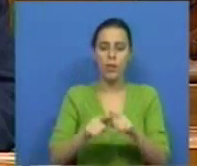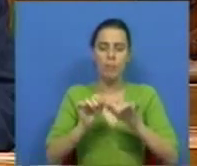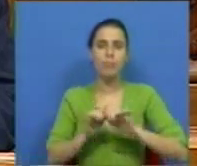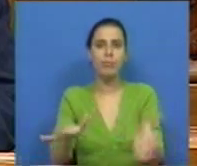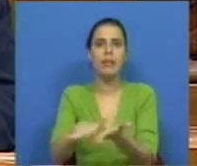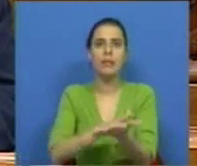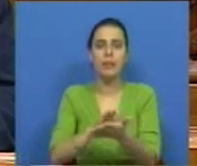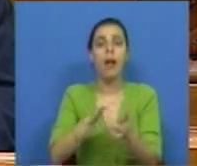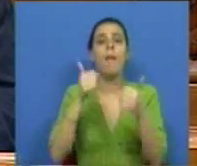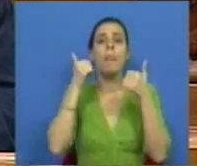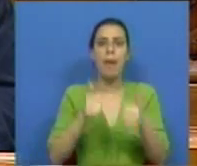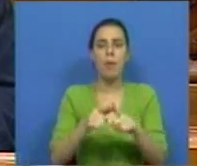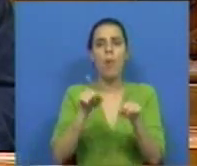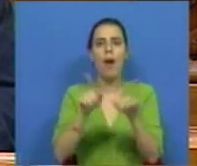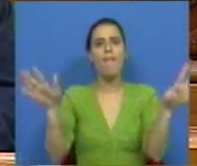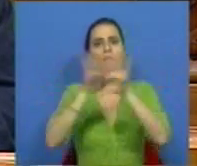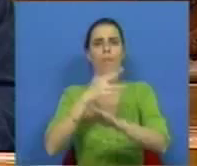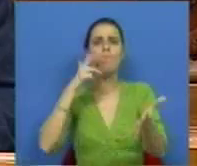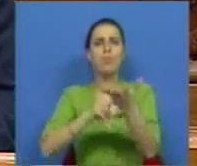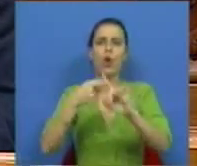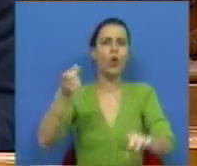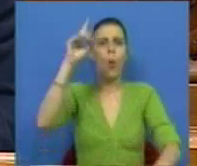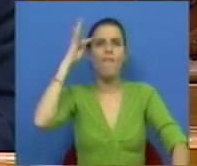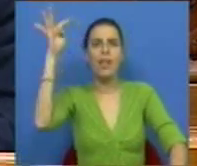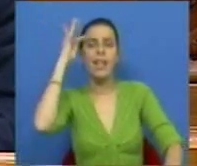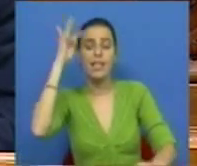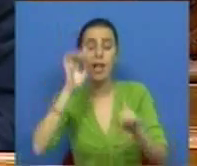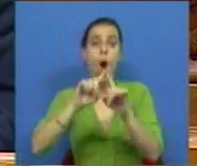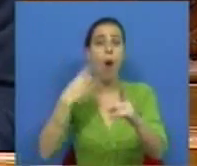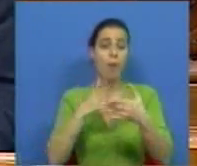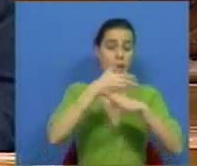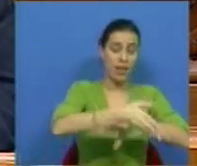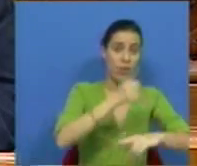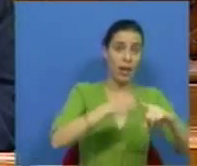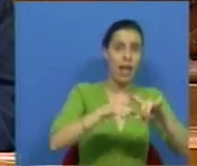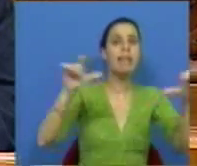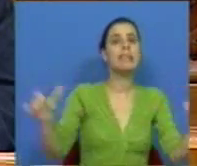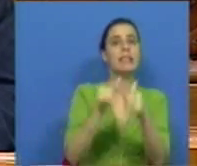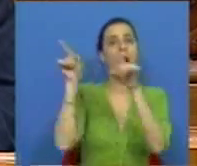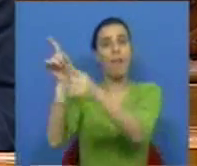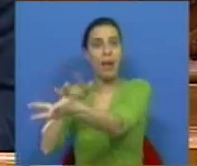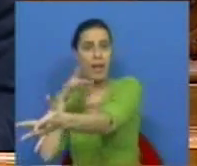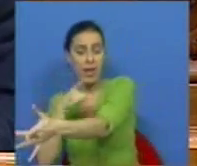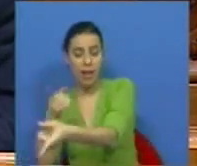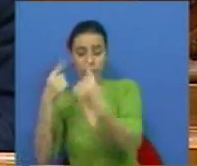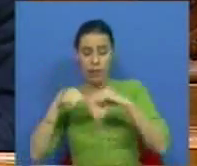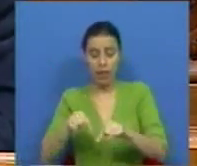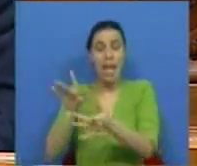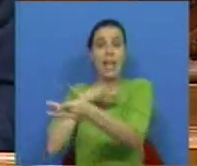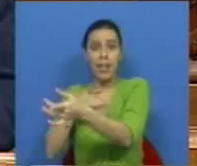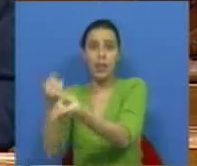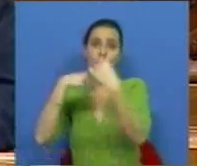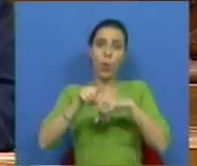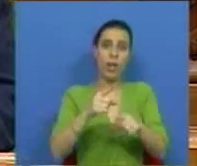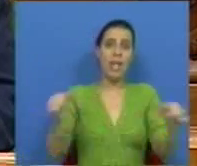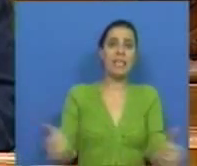contágio é, em bom rigor, uma fantasia. Era preciso intervir na Grécia para salvar a Irlanda. Era preciso intervir na Irlanda para